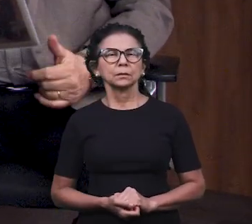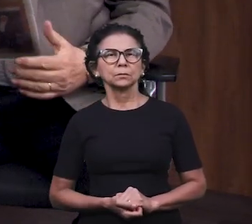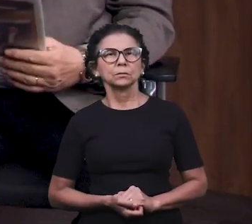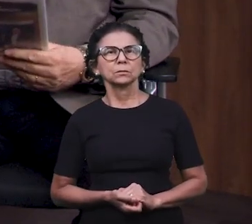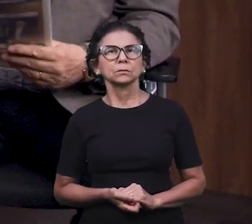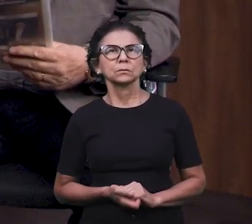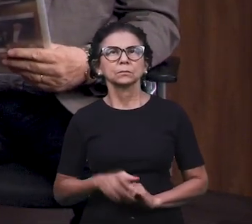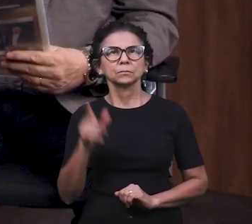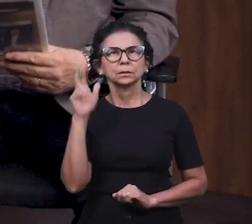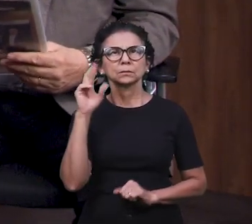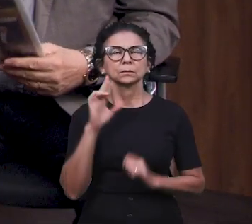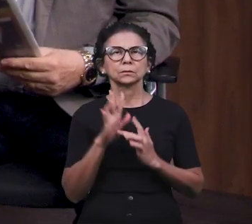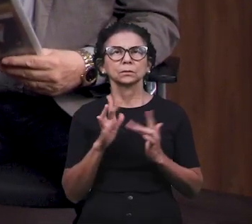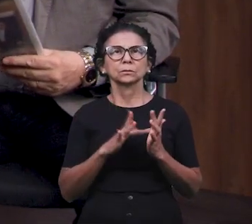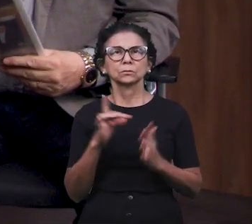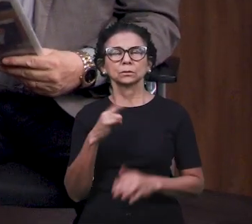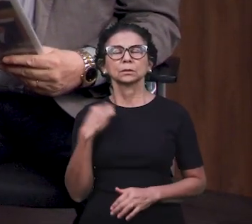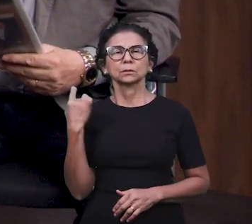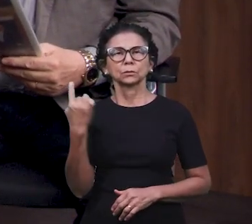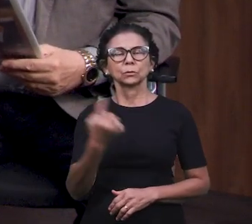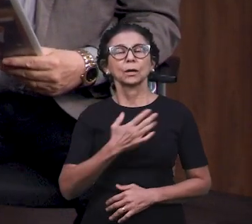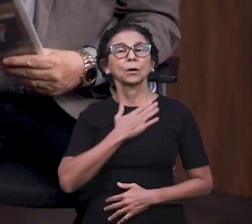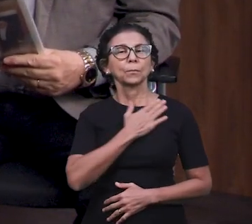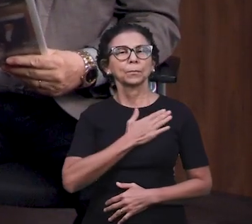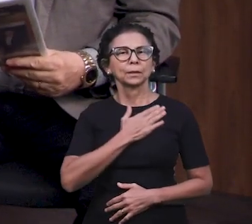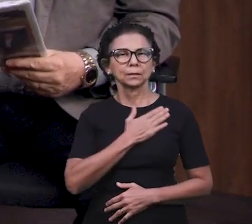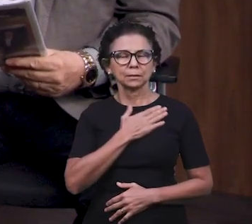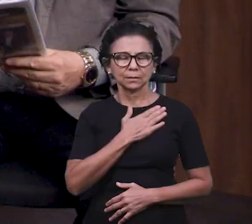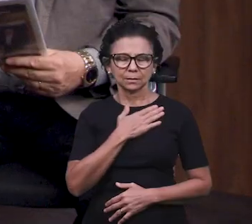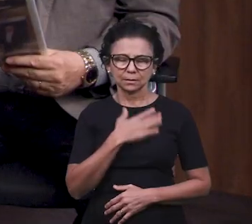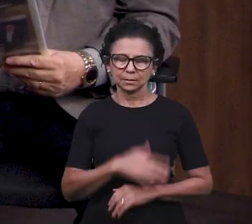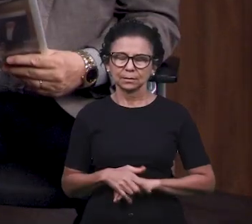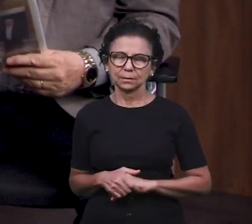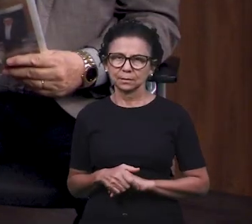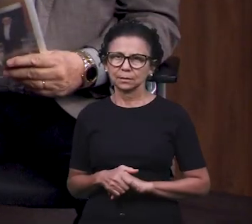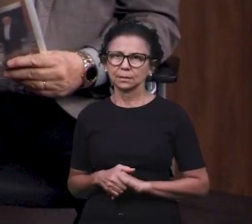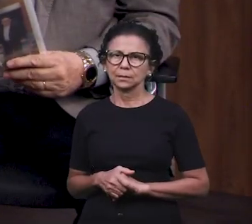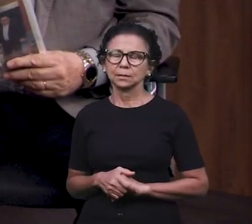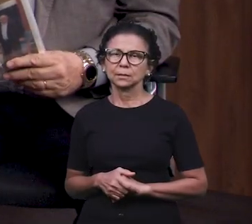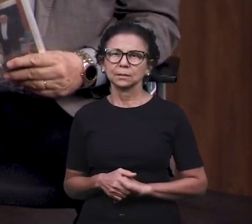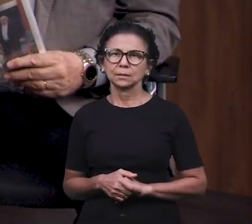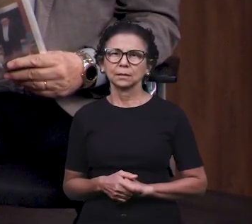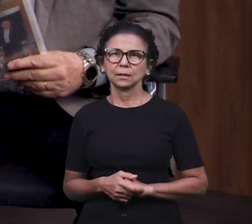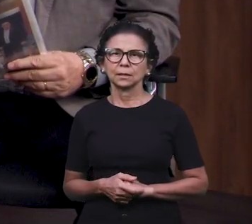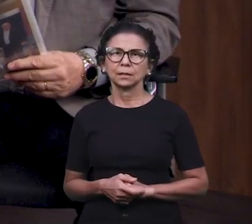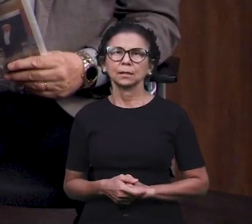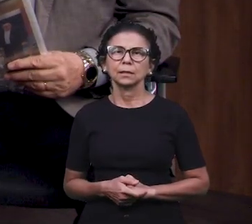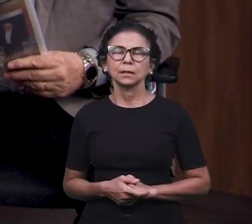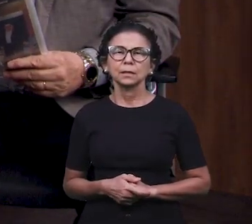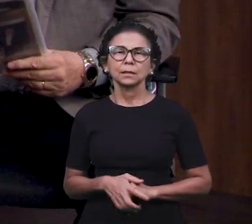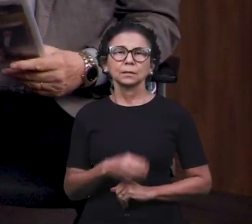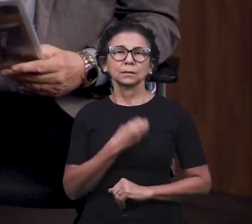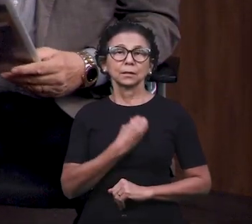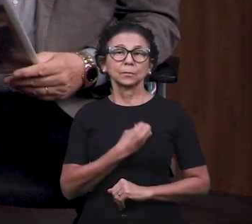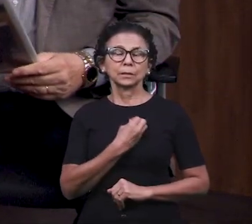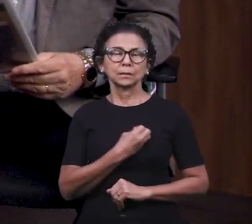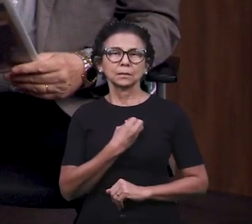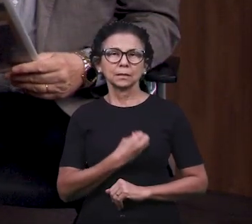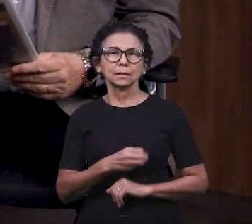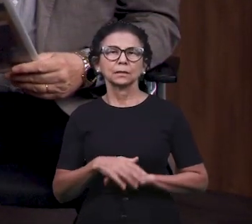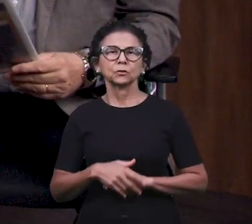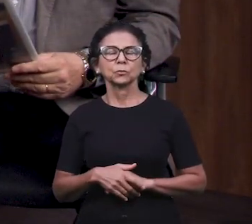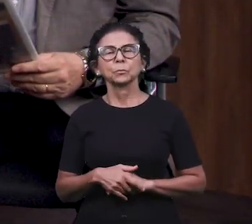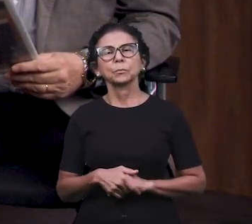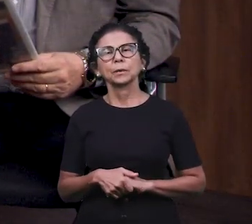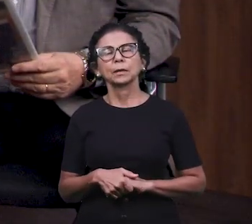a todos. É uma grande honra estar aqui juntos para discutir sobre esse assunto que é tão importante, estar junto